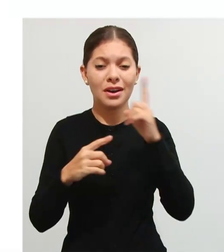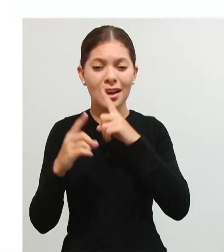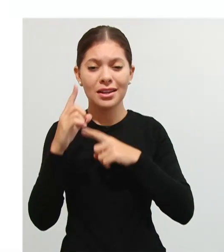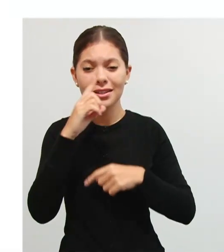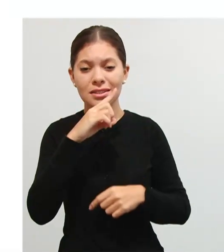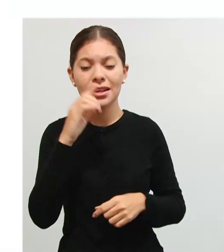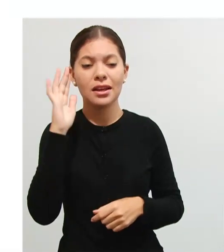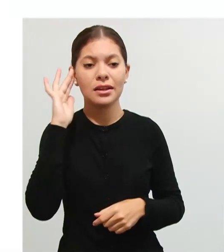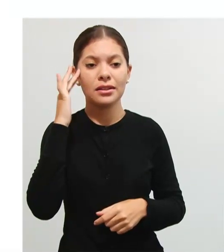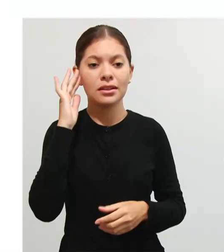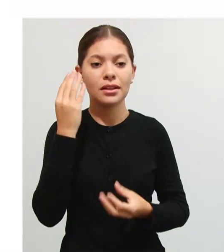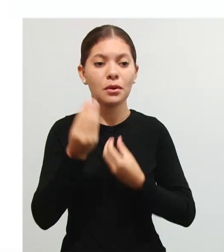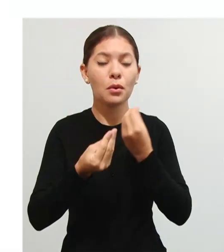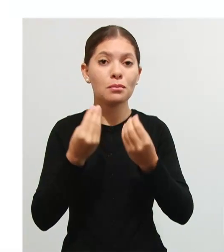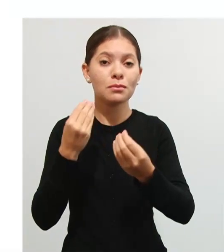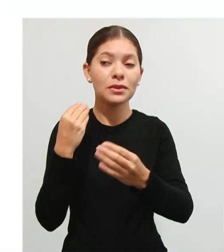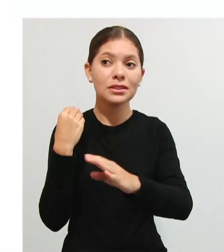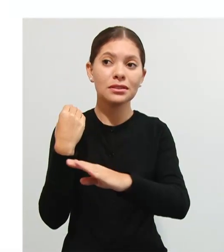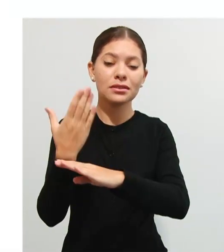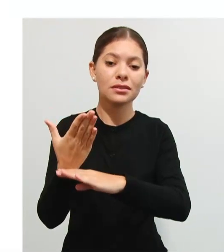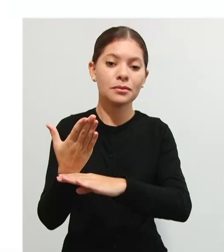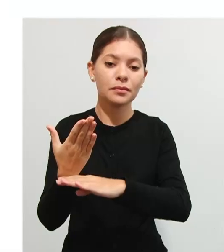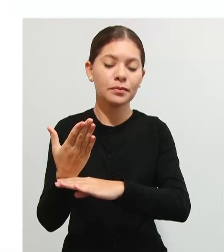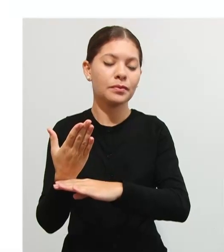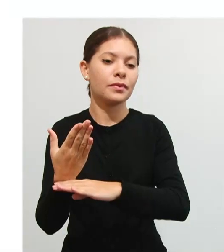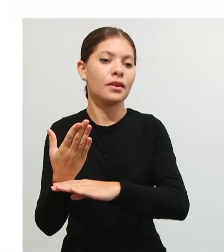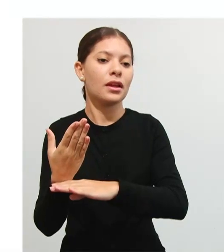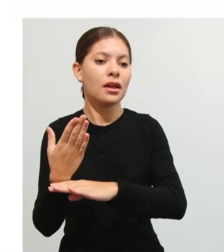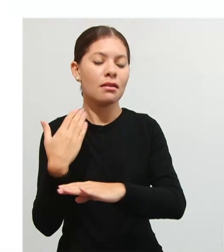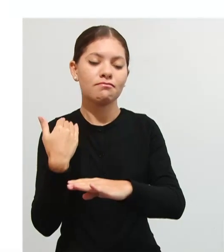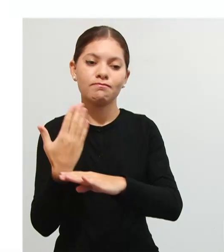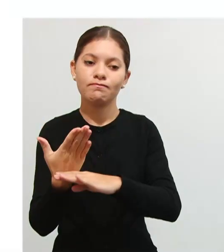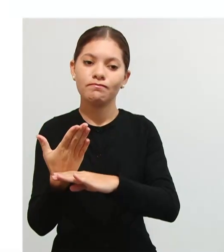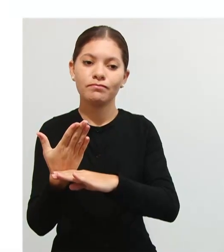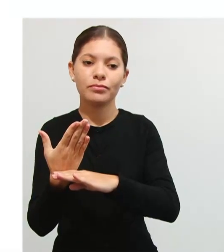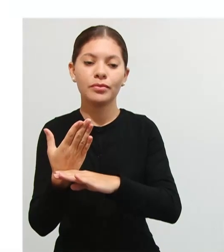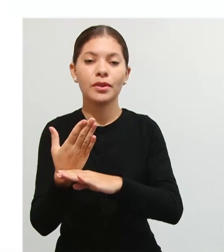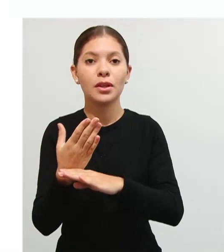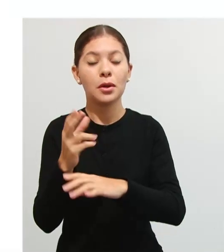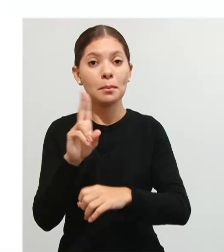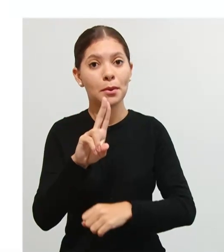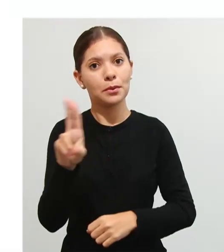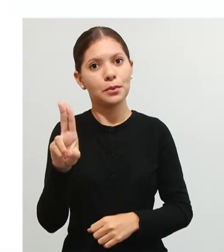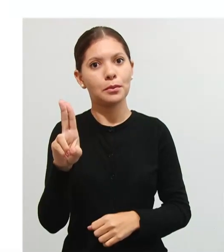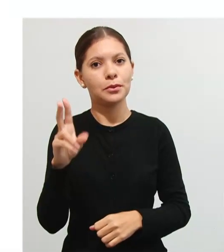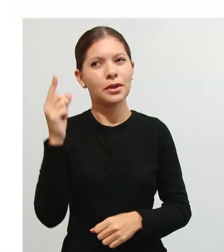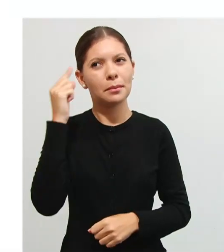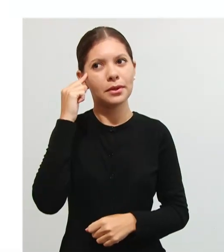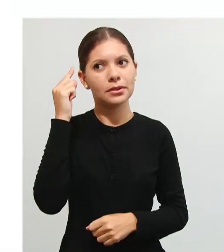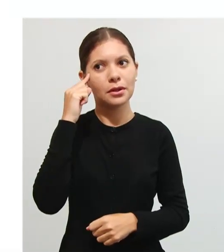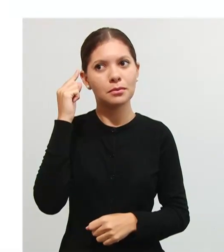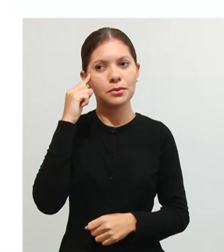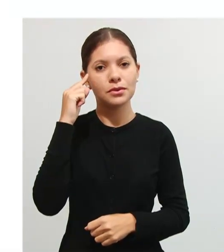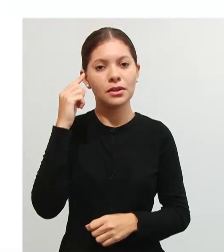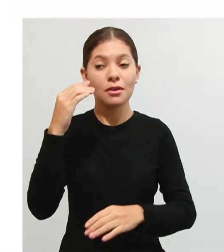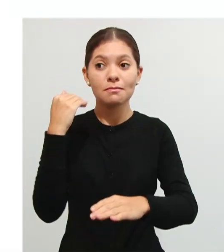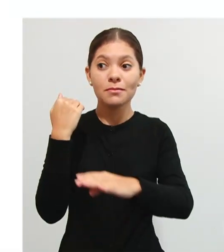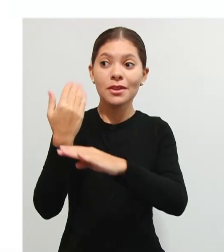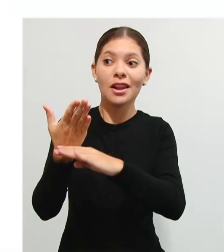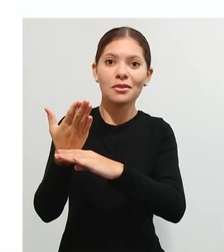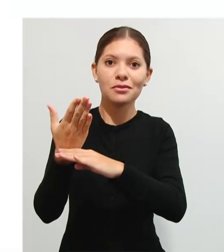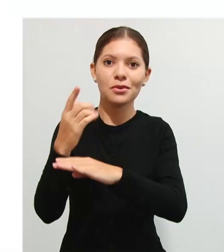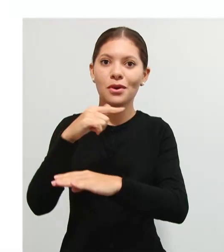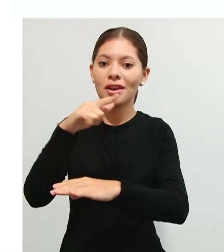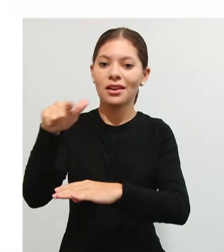entender como externalidades. Essas externalidades, que pelo nome já pensamos que são fatores externos